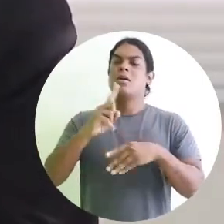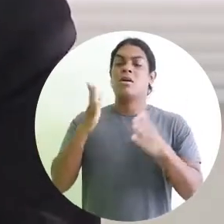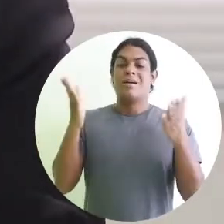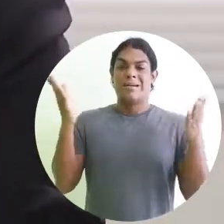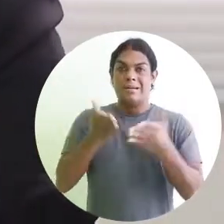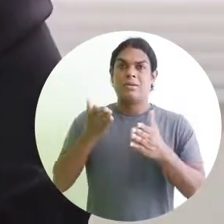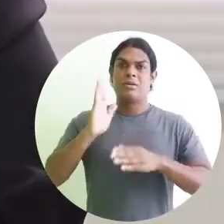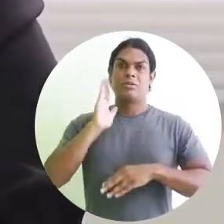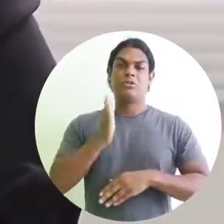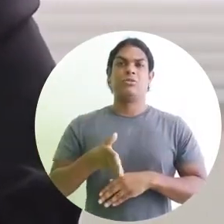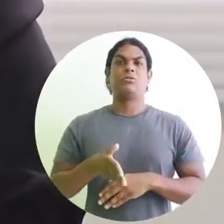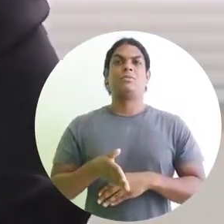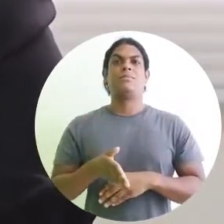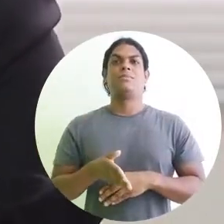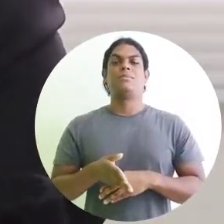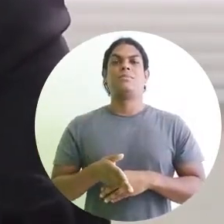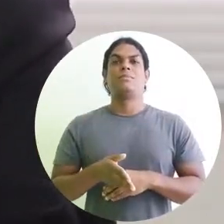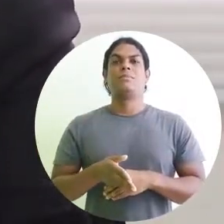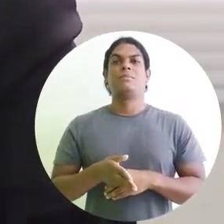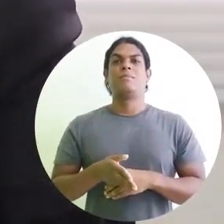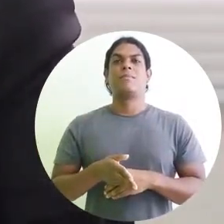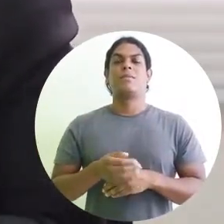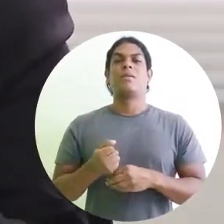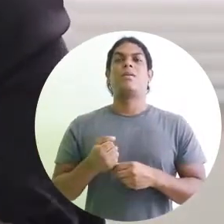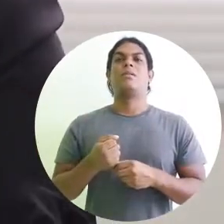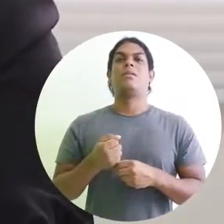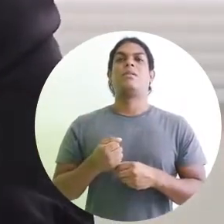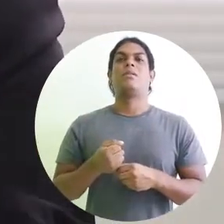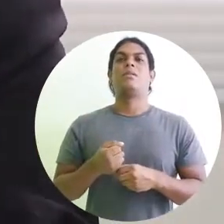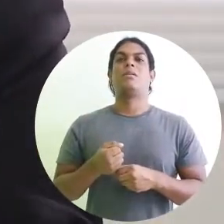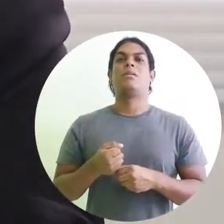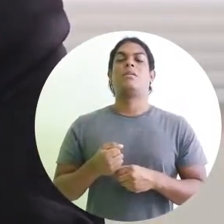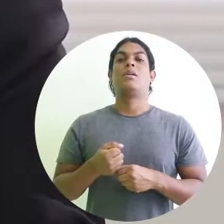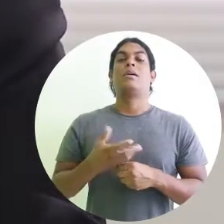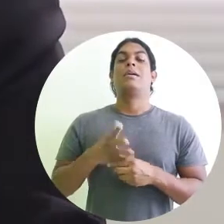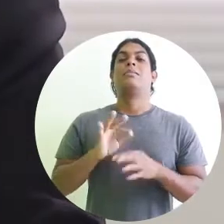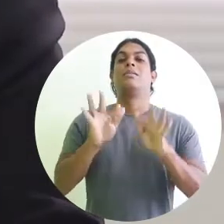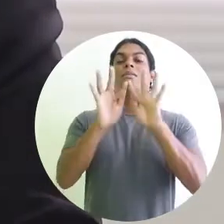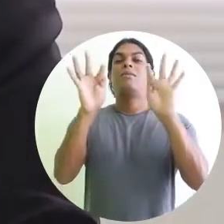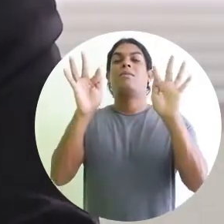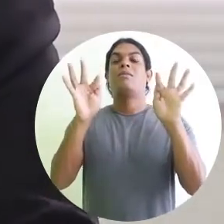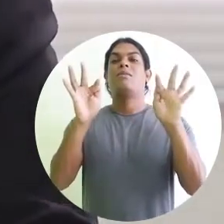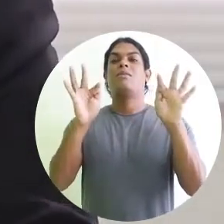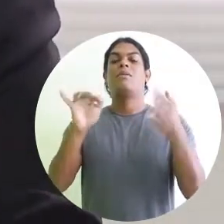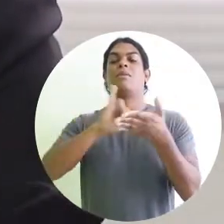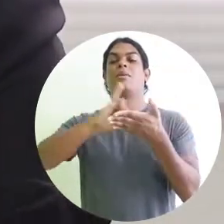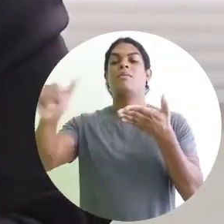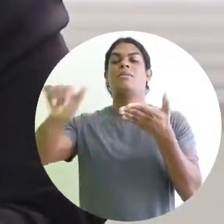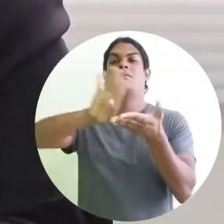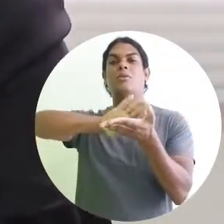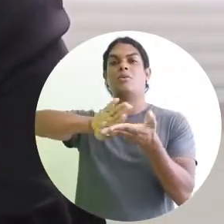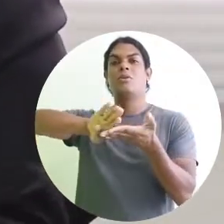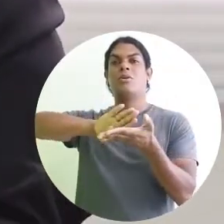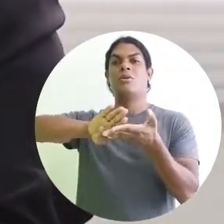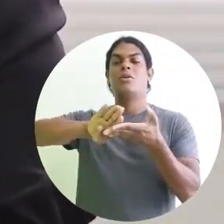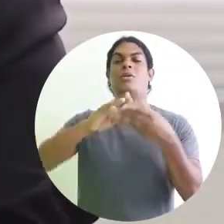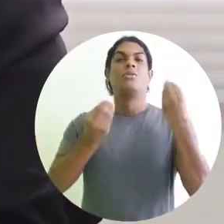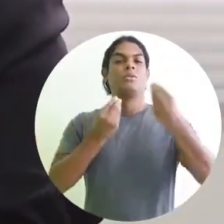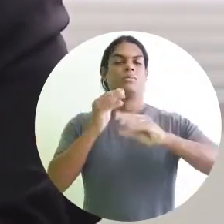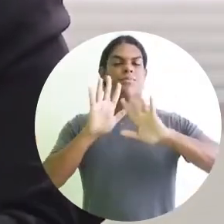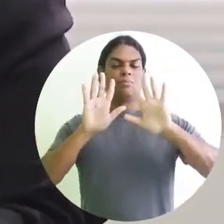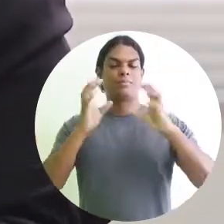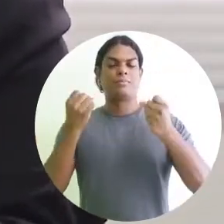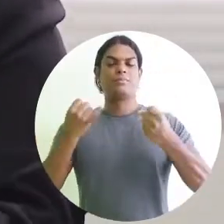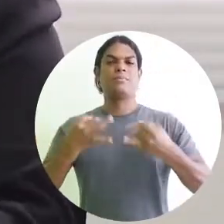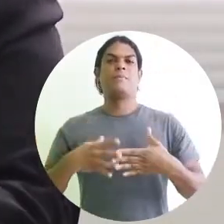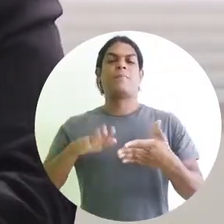do exportador para o importador. Ela vai via instituições bancárias. Então, como funciona isso? O banco do